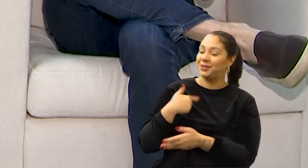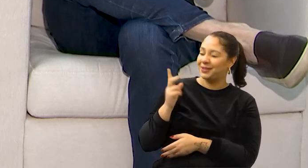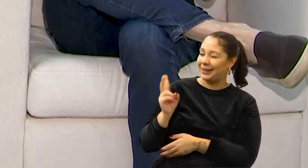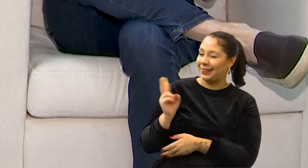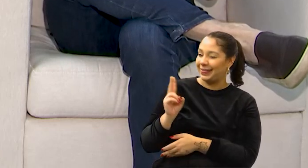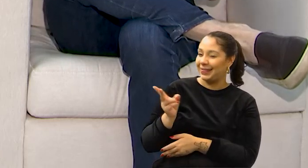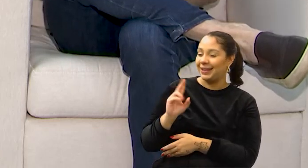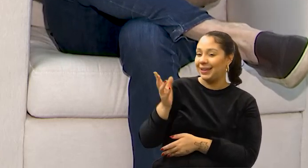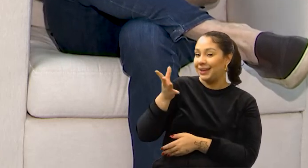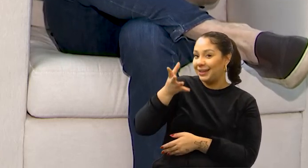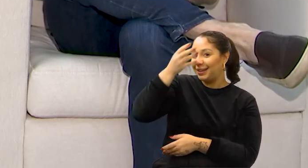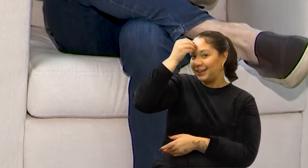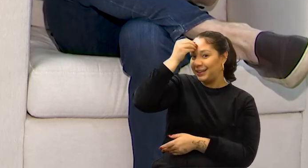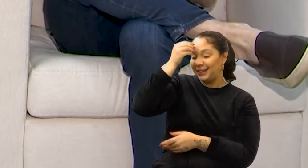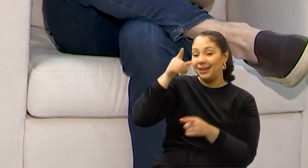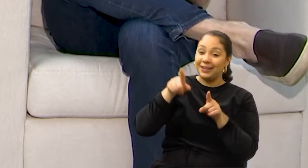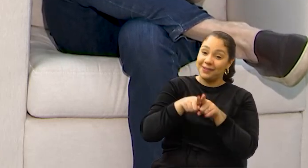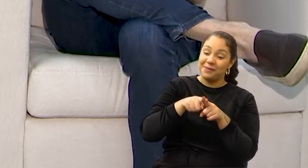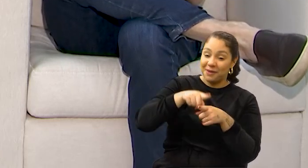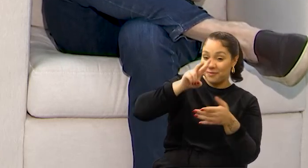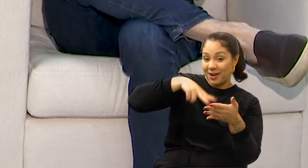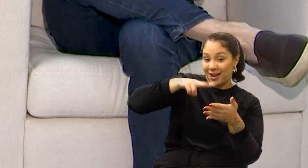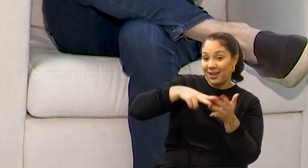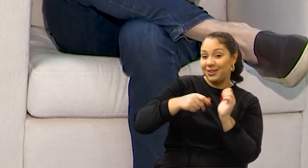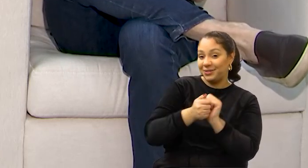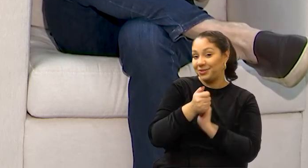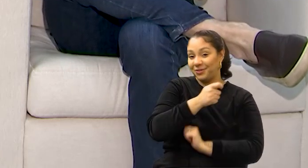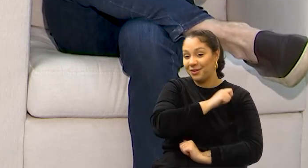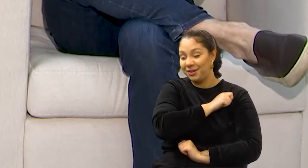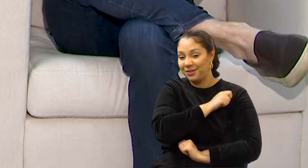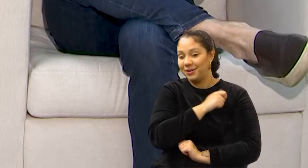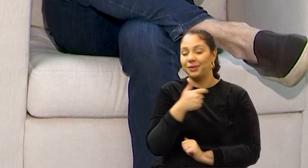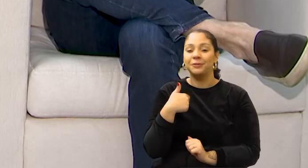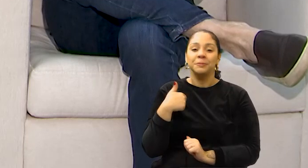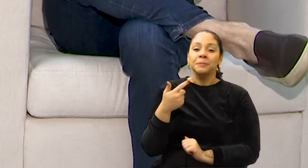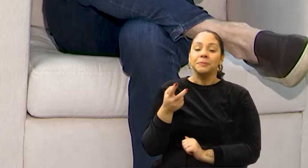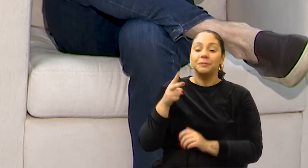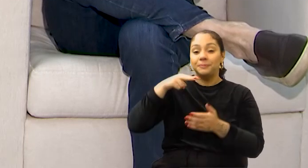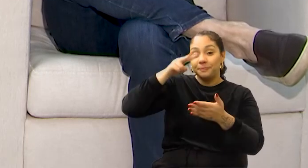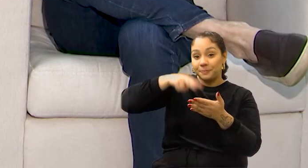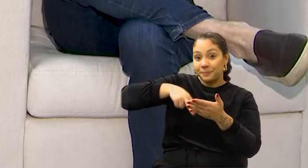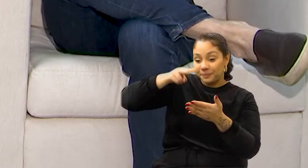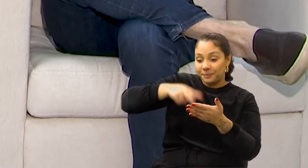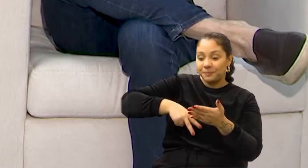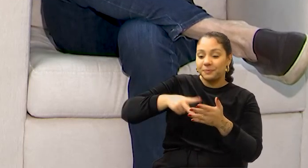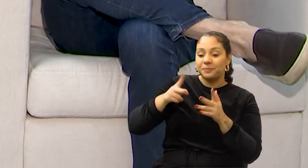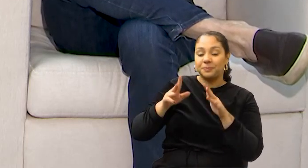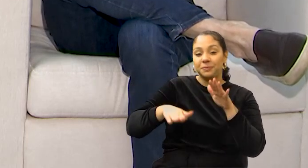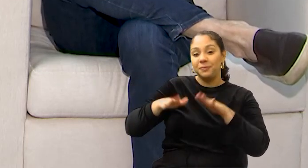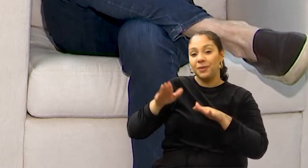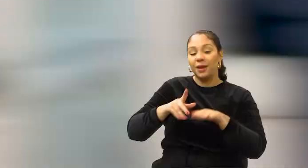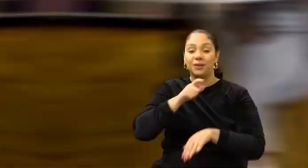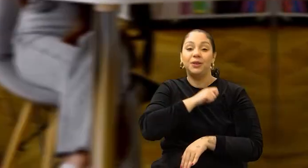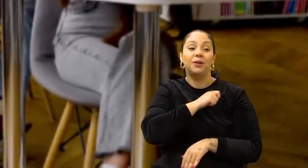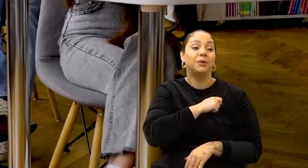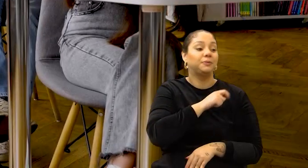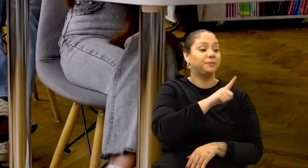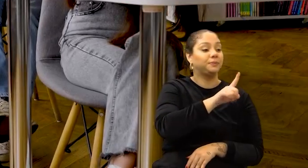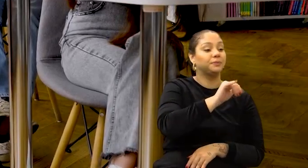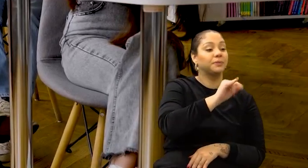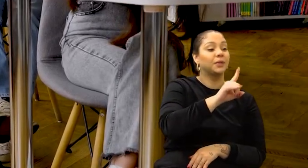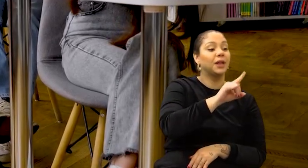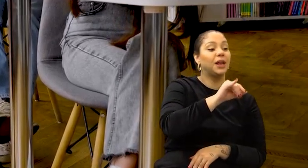então eu sempre tenho esse desafio com eles eu fui claro que meu ritmo de leitura é diferente dele